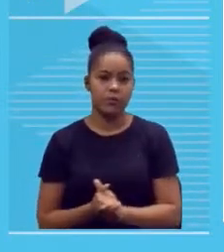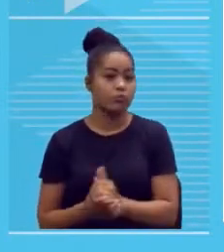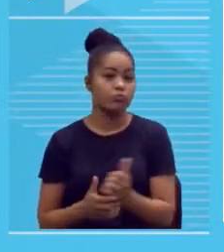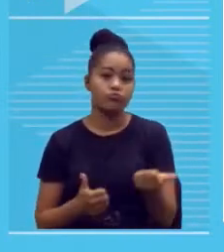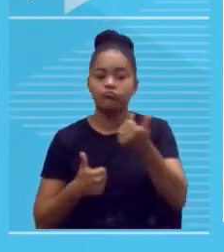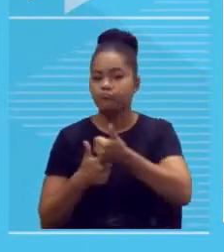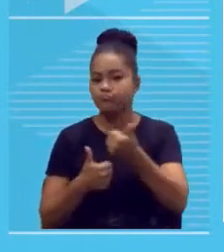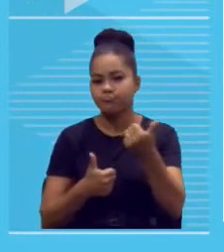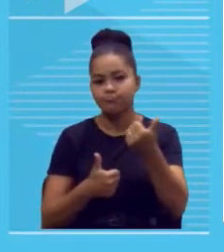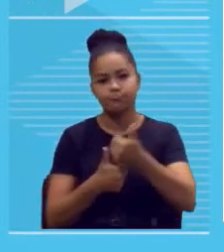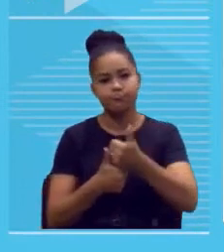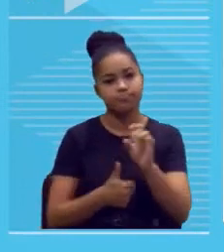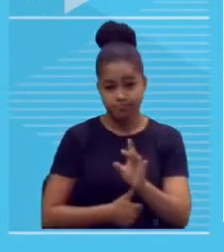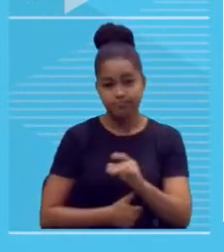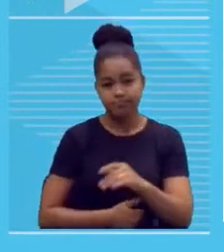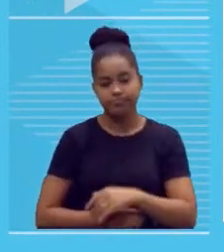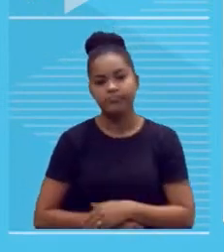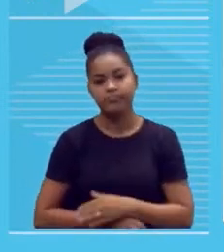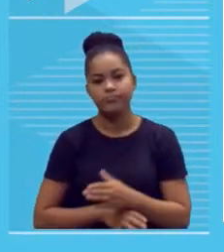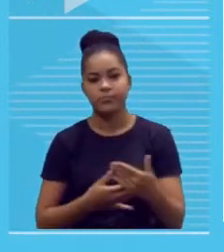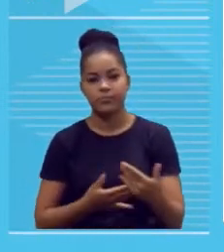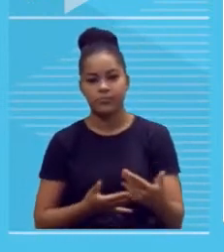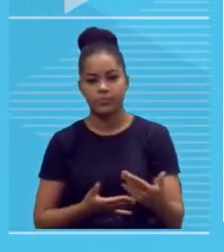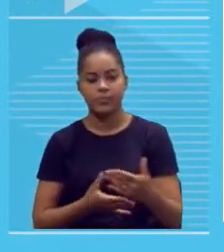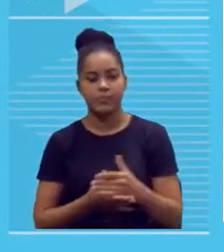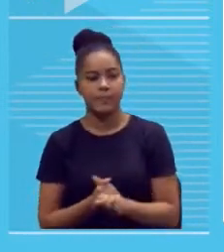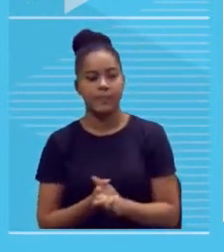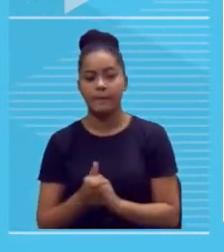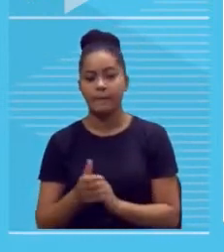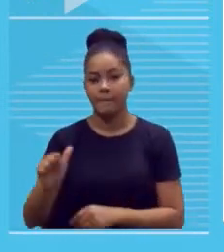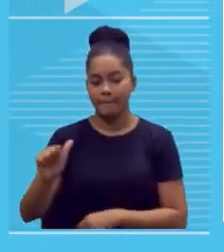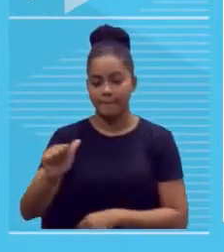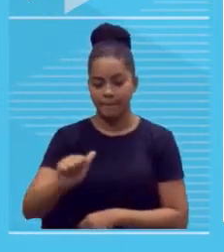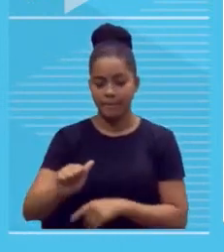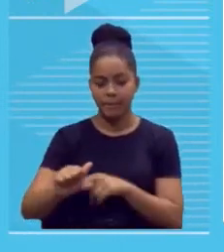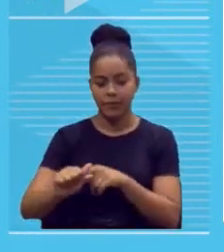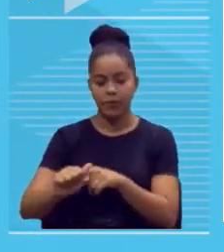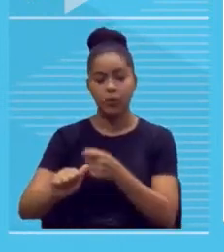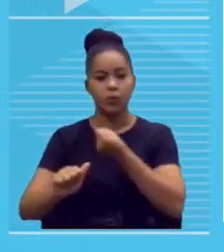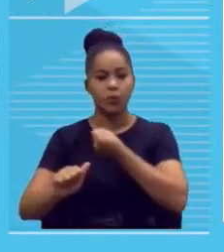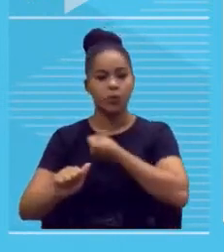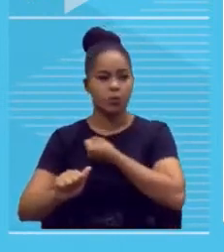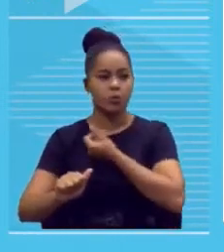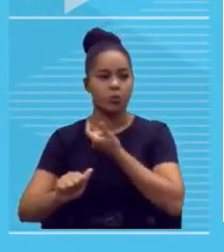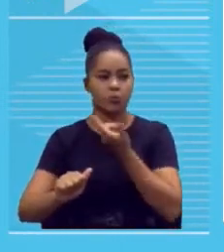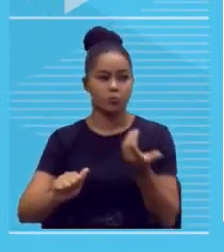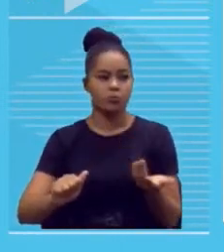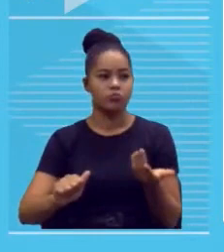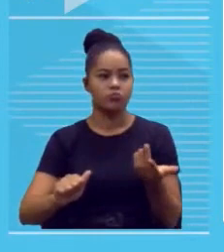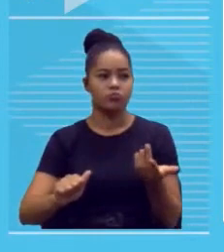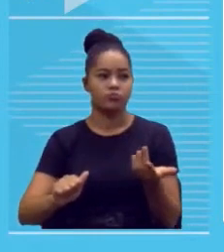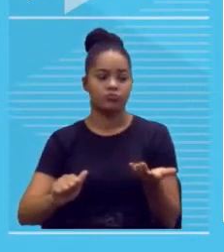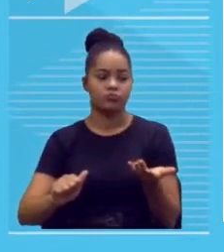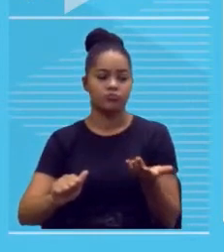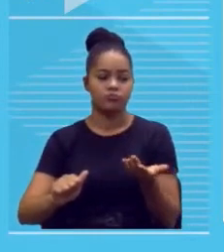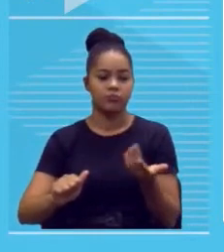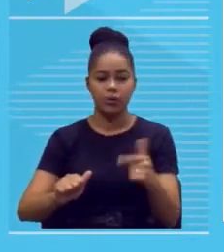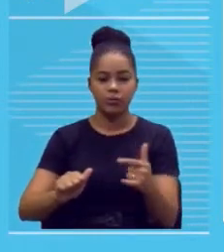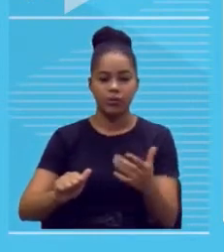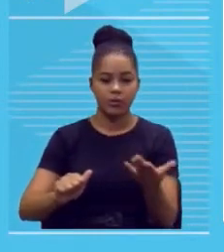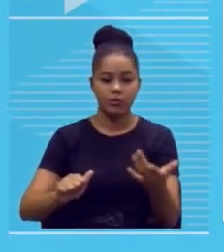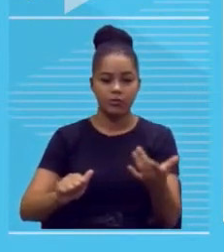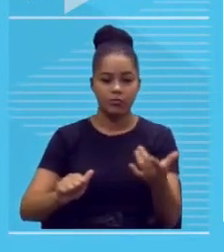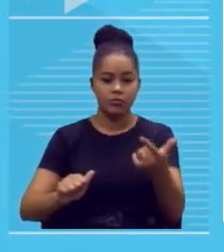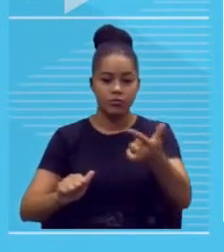substituição. Tu vai pegar o valor do A, vai repetir, vezes o X, que